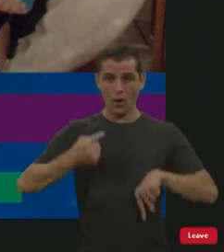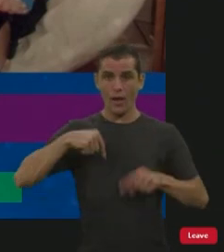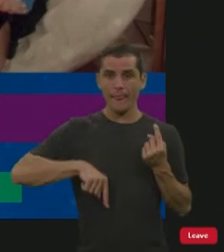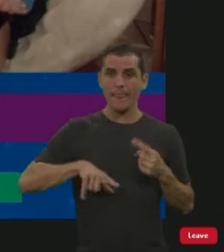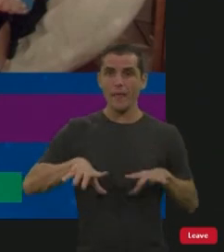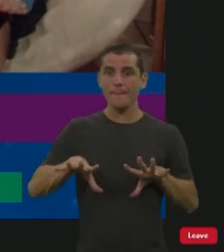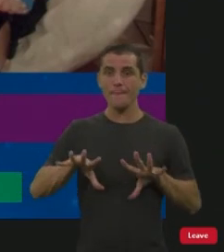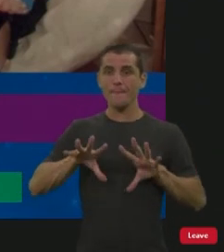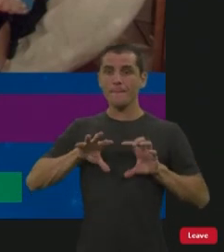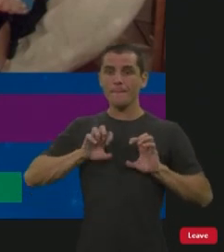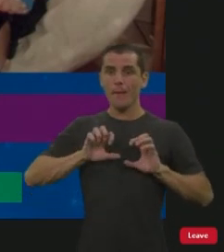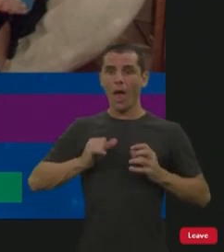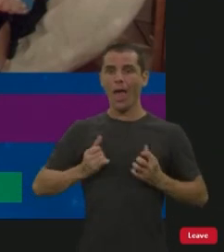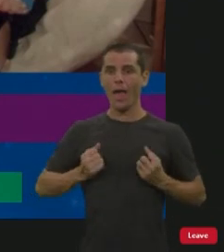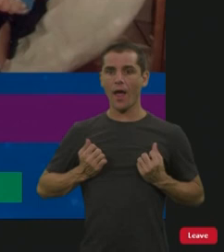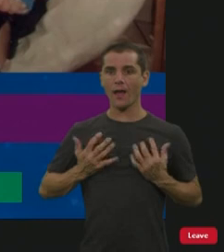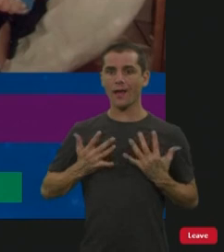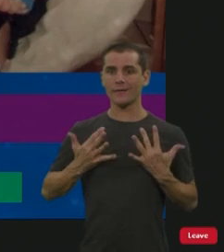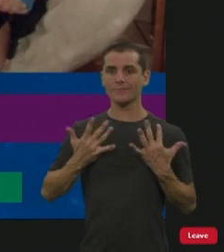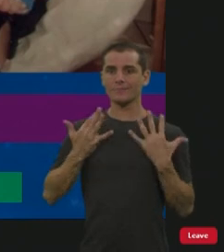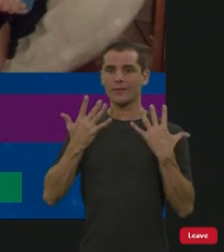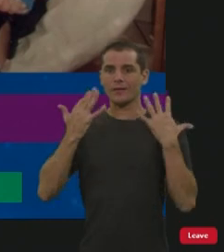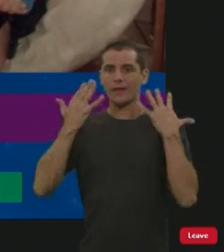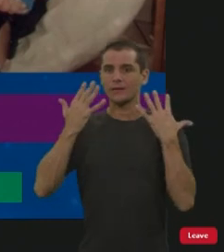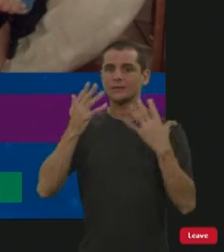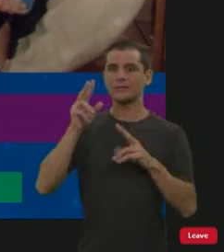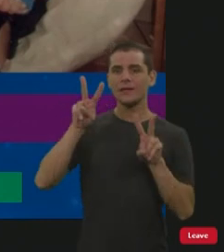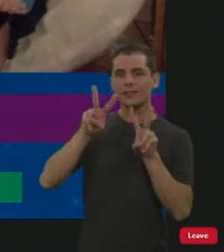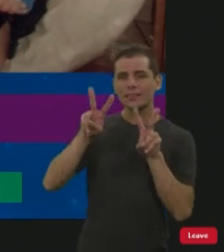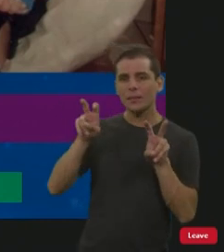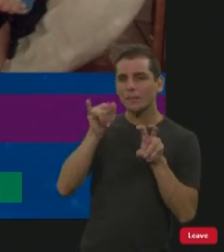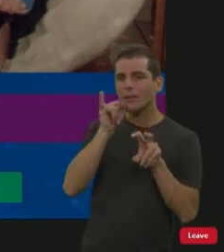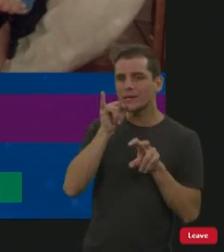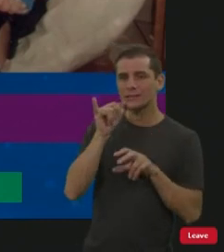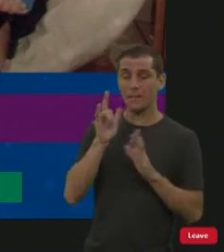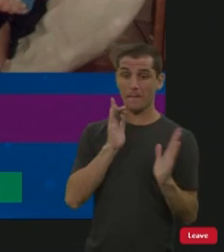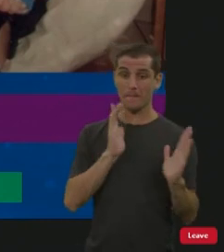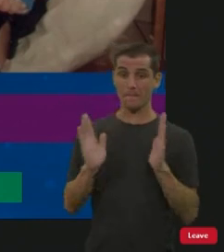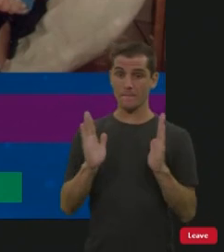no durante o período de jejum, tá? Então,